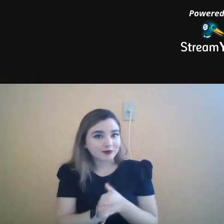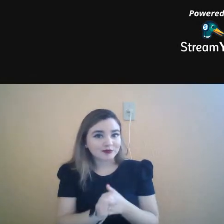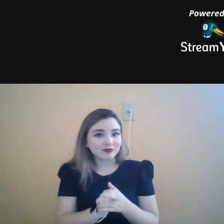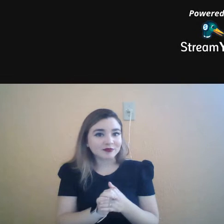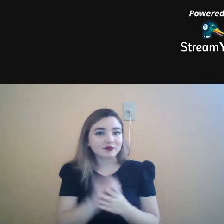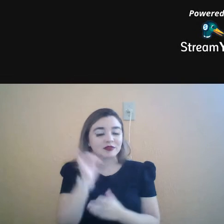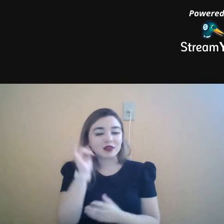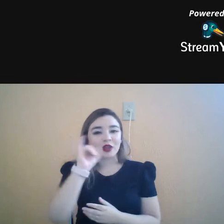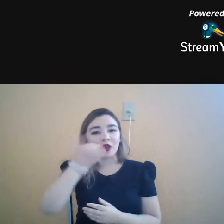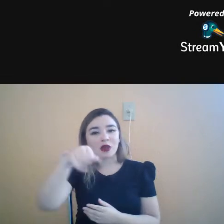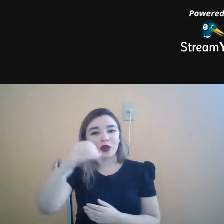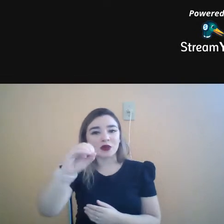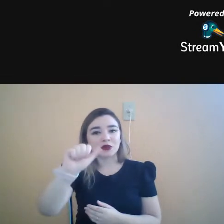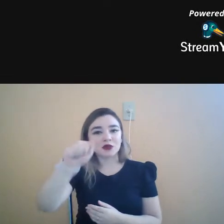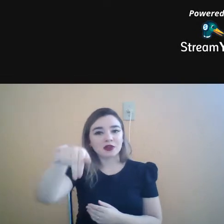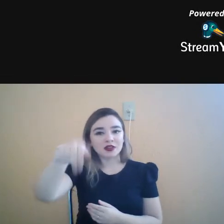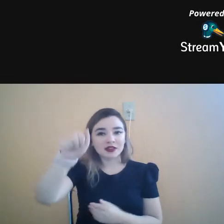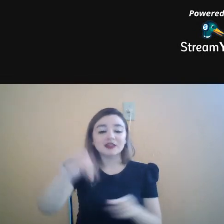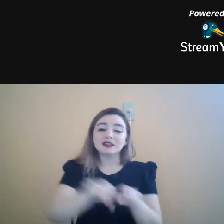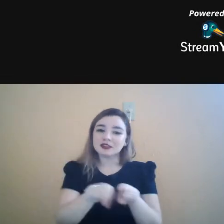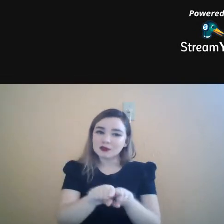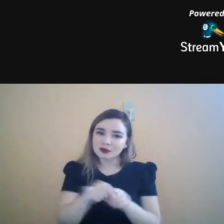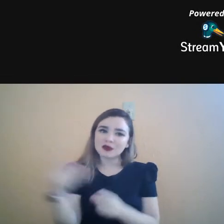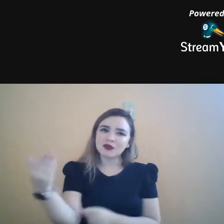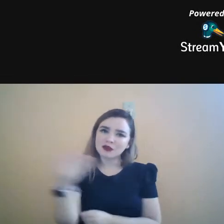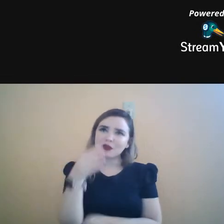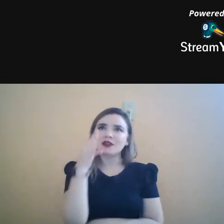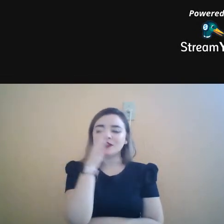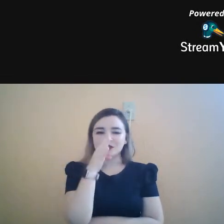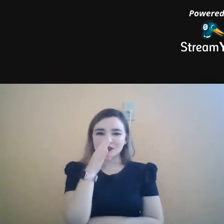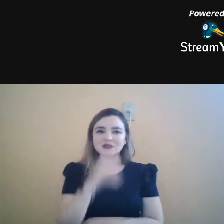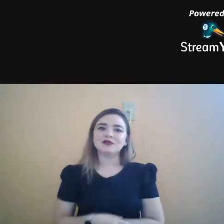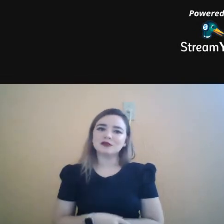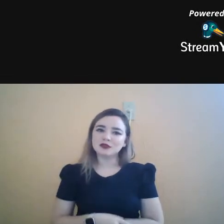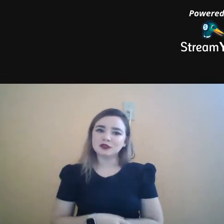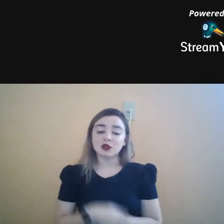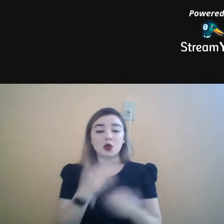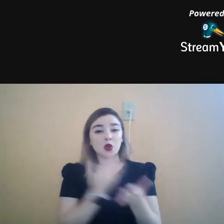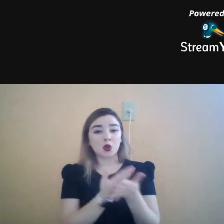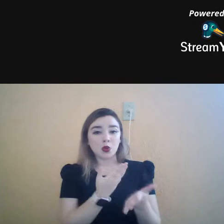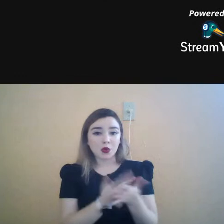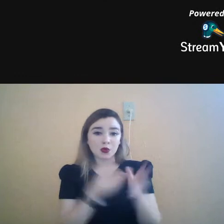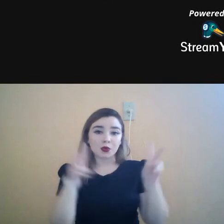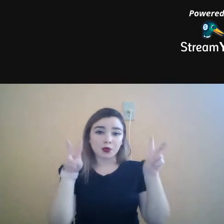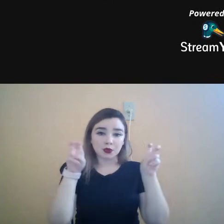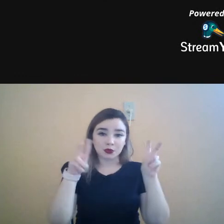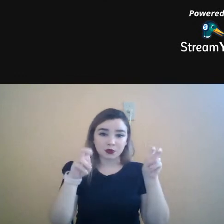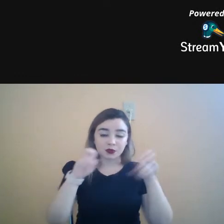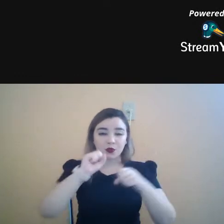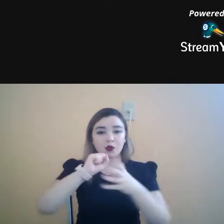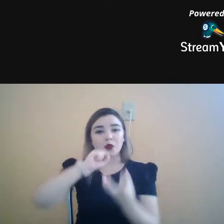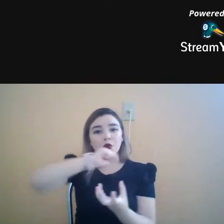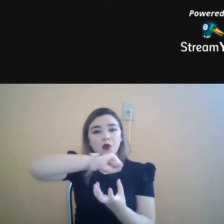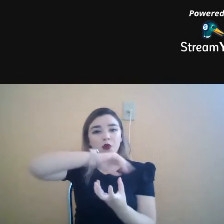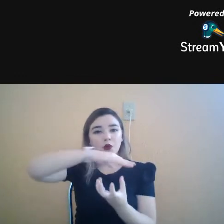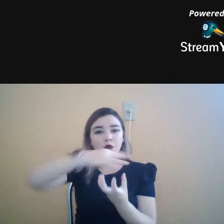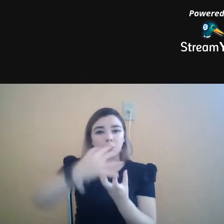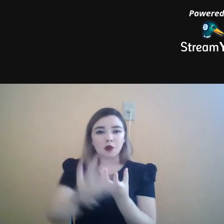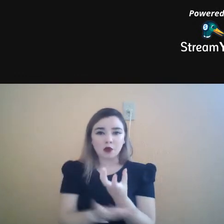Joana também veio para essa aula. A gente vai falar sobre ecologia hoje, gente. E eu